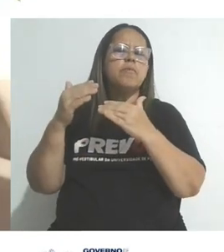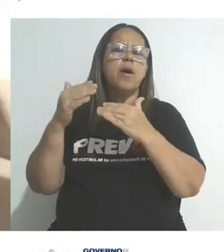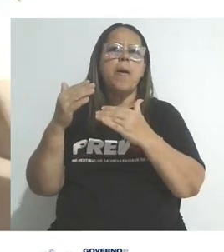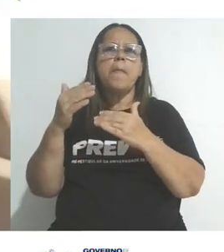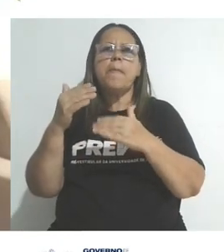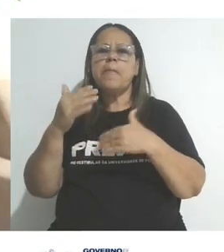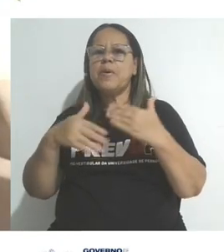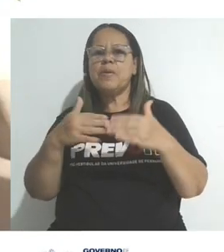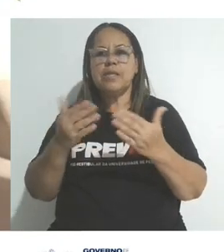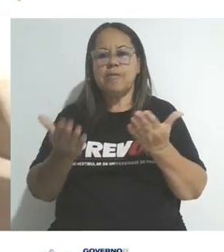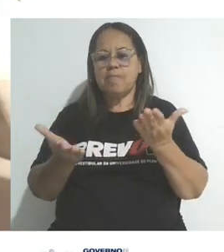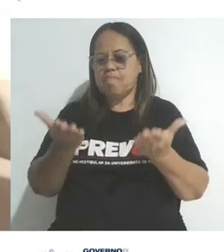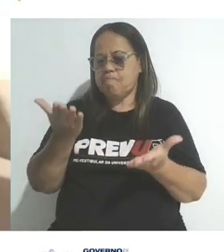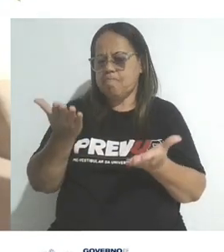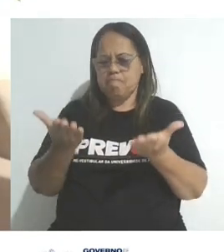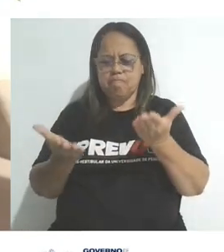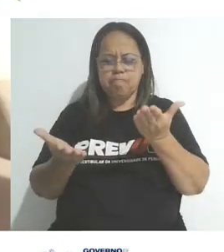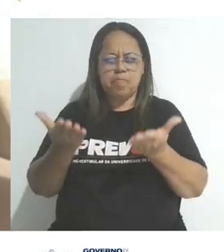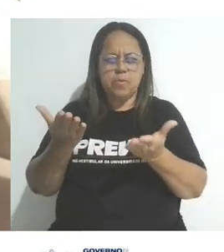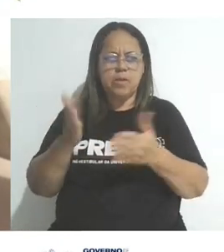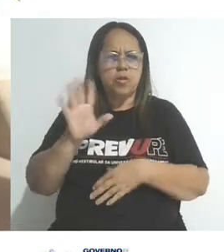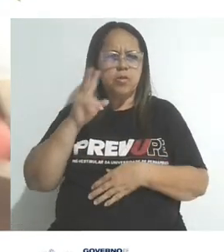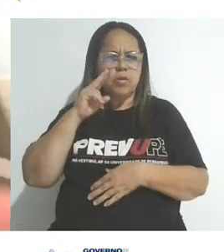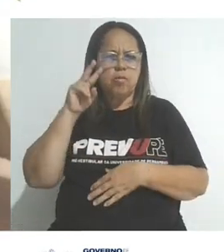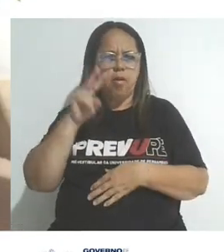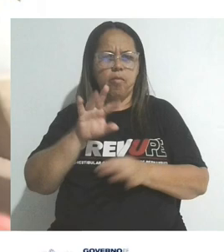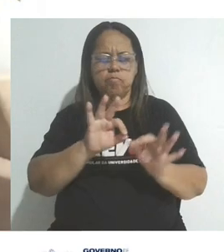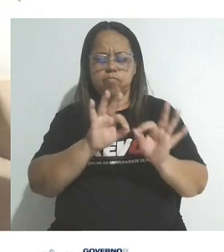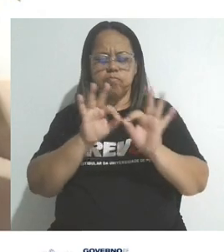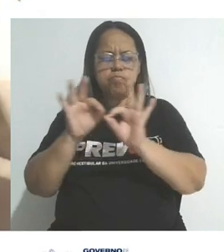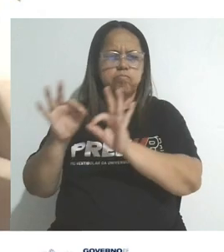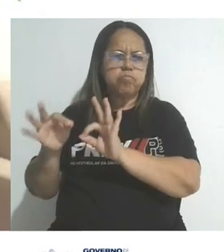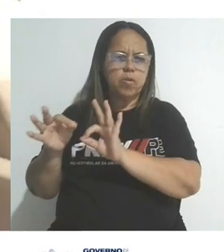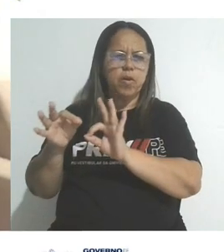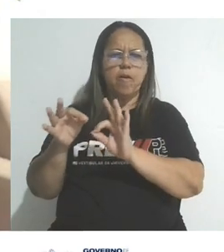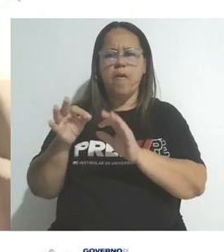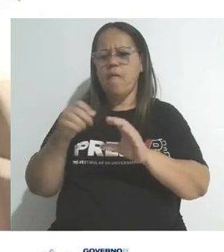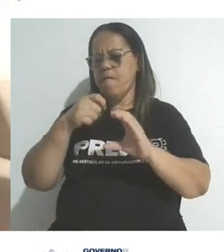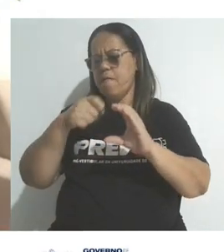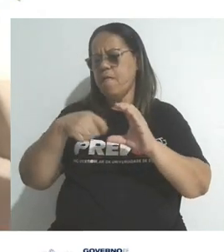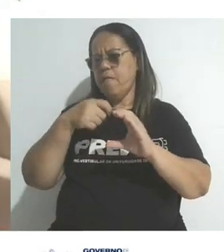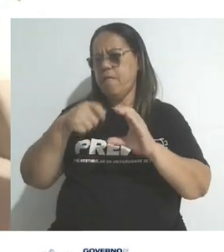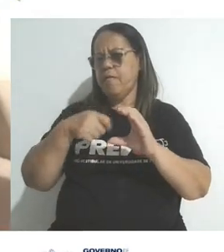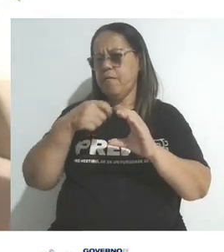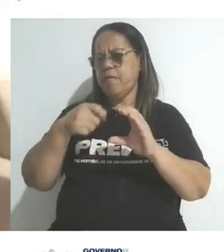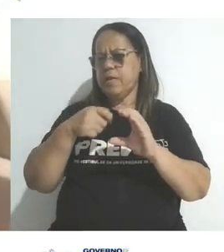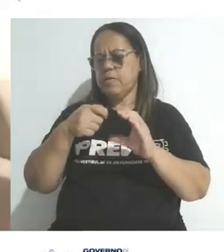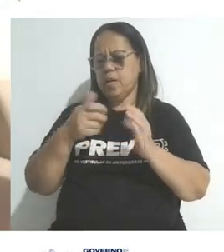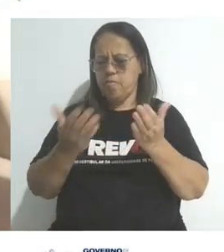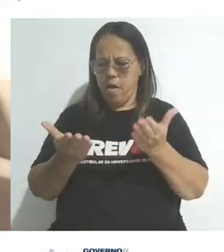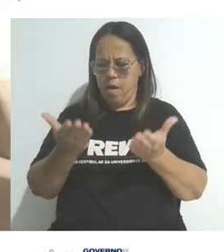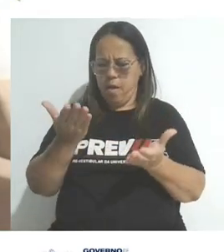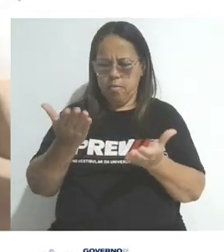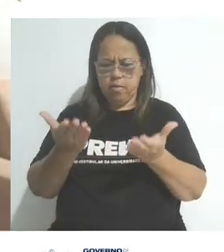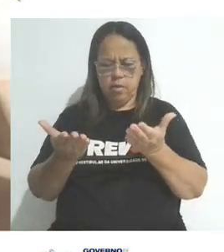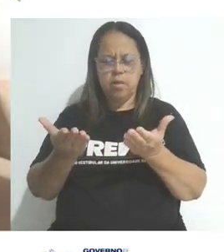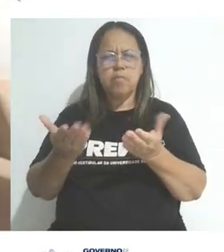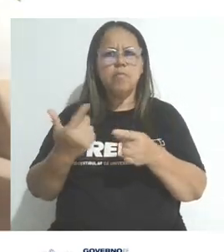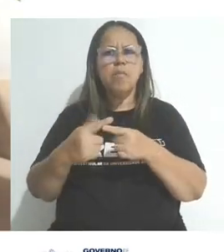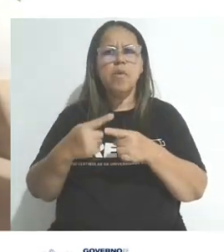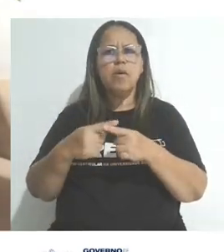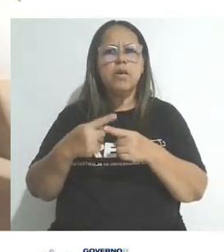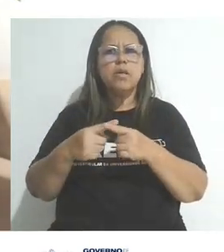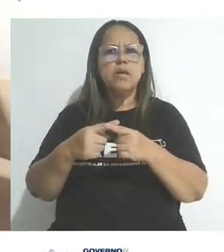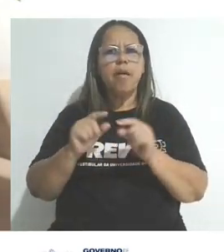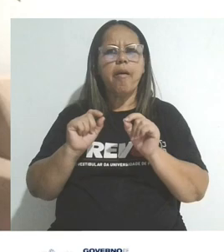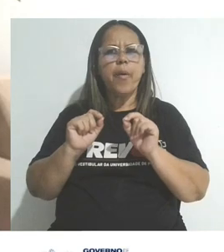da balança, né? Você já deve ter visto algum vídeo ou alguma proposta de atividade que mantém-se a questão de equilíbrio, porque é que está em jogo a